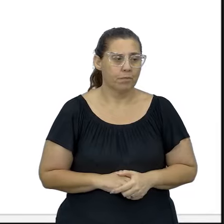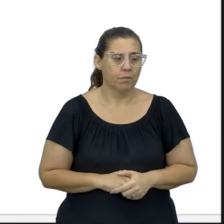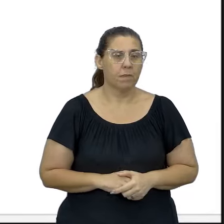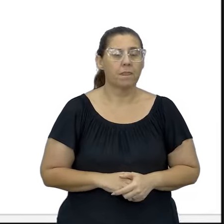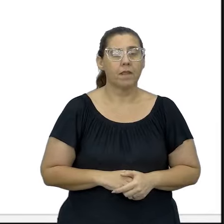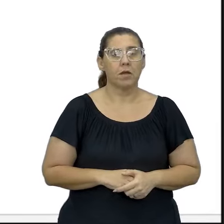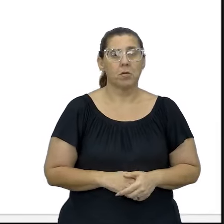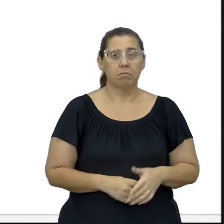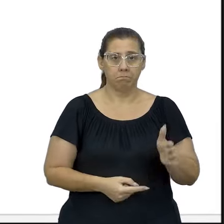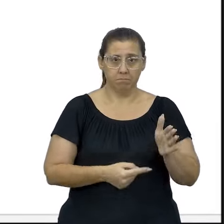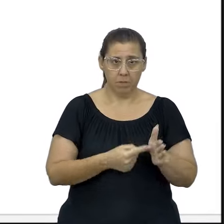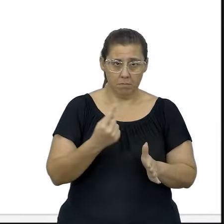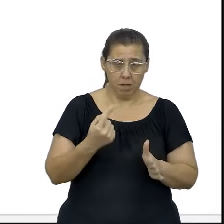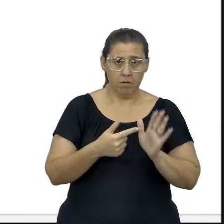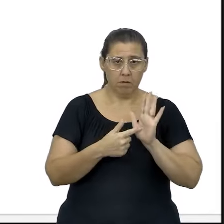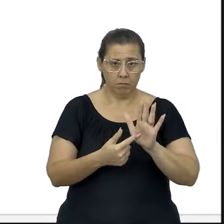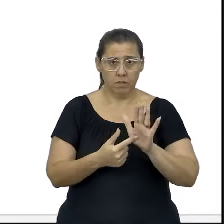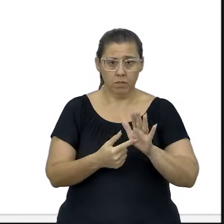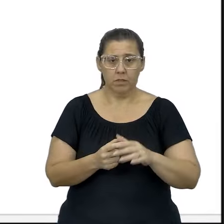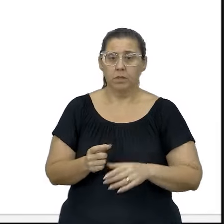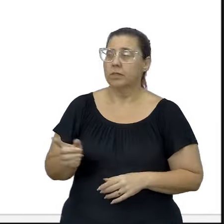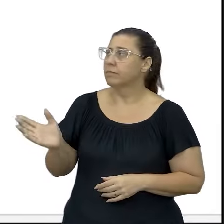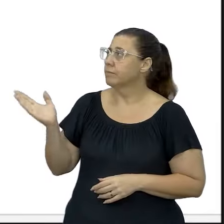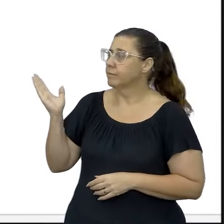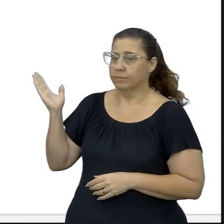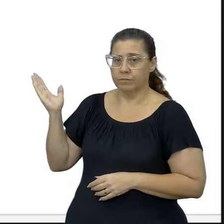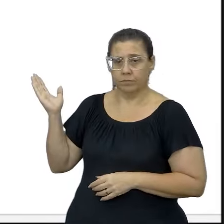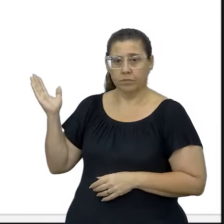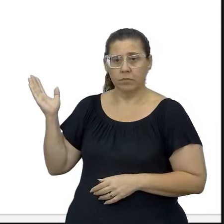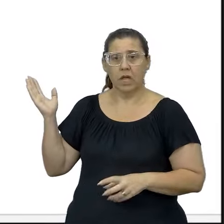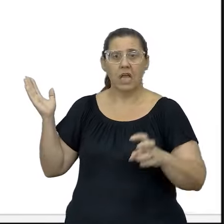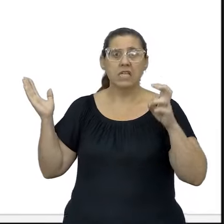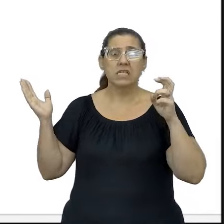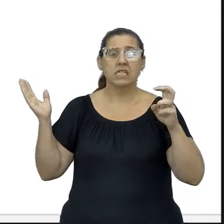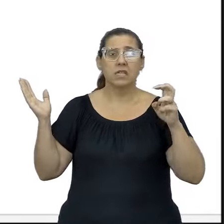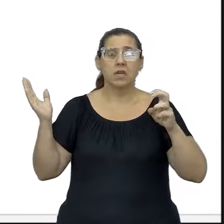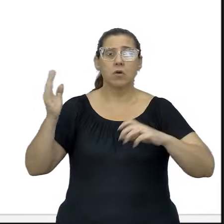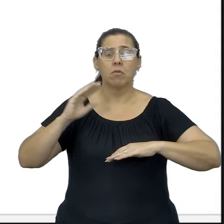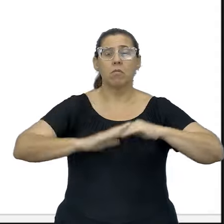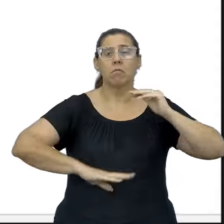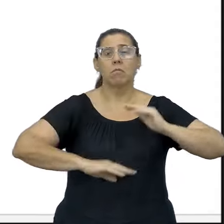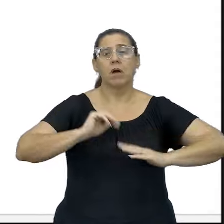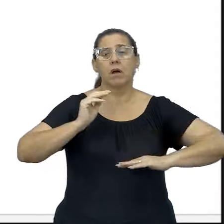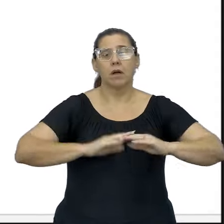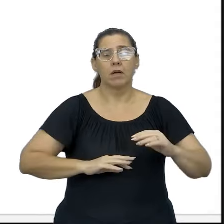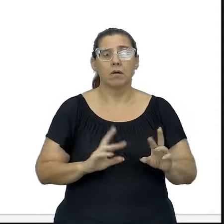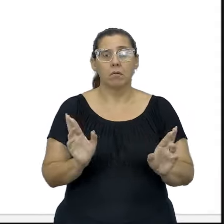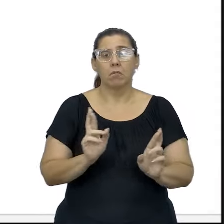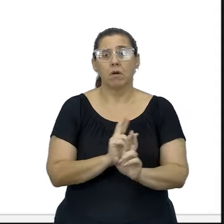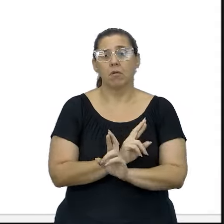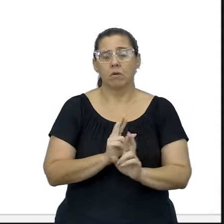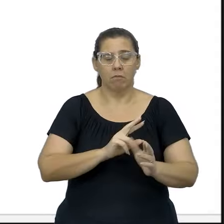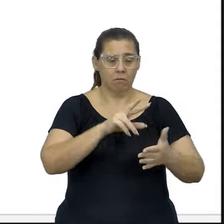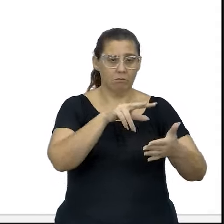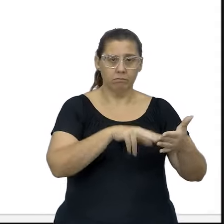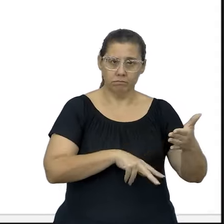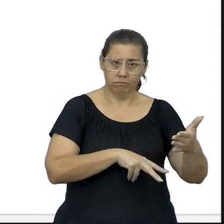O primeiro ponto que eu quero destacar é a presença de 5 habilidades relacionadas à